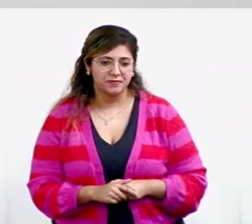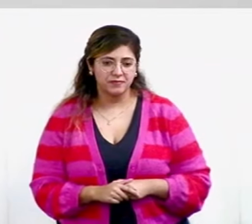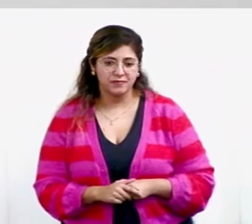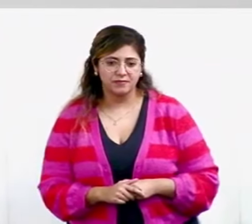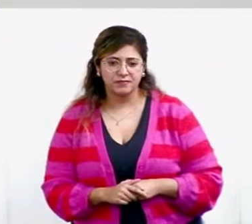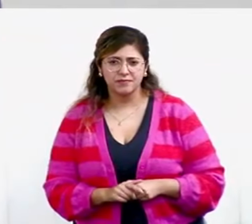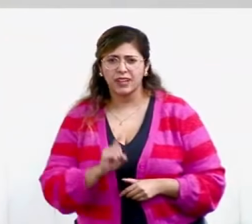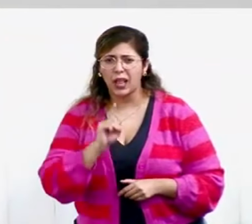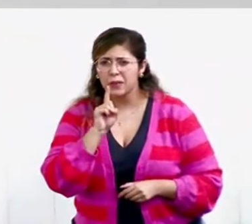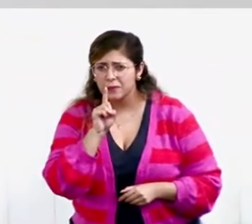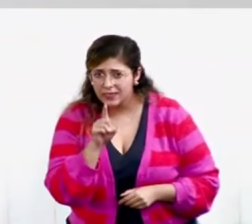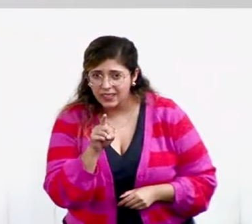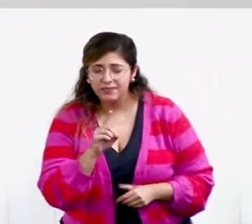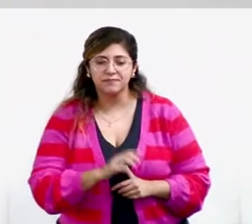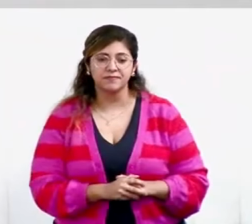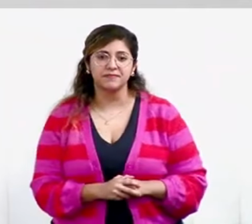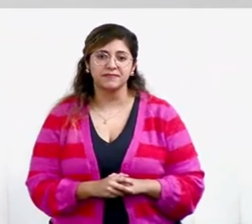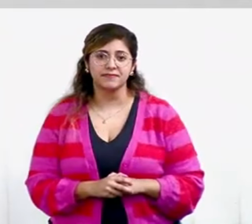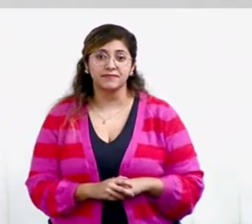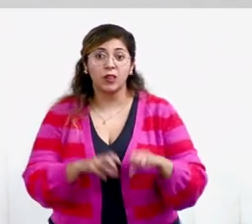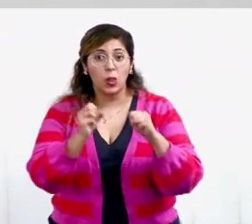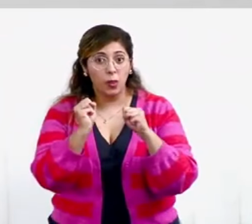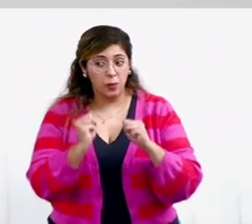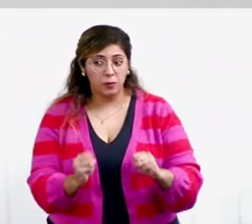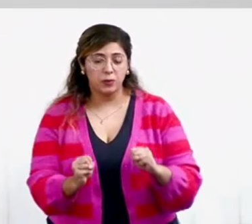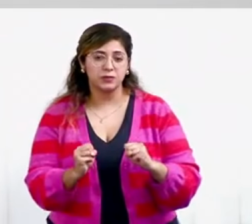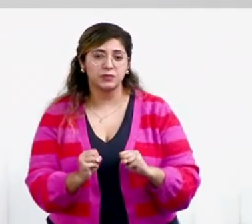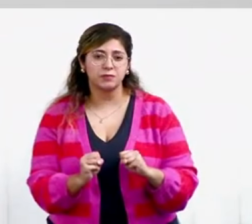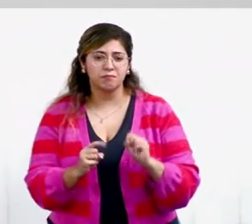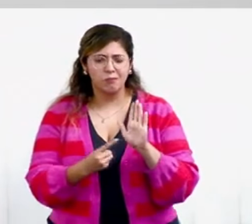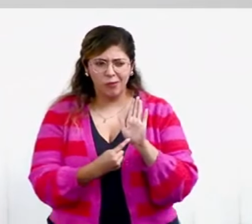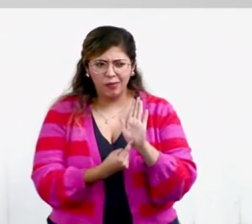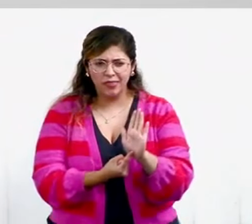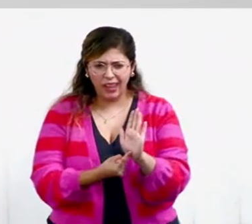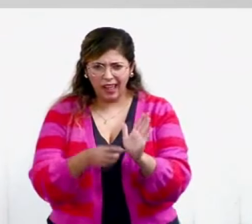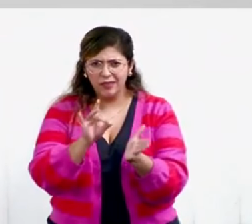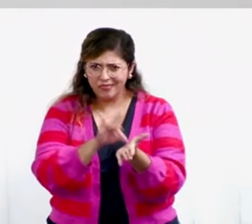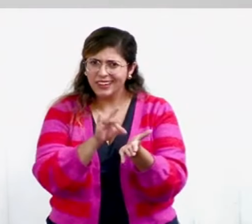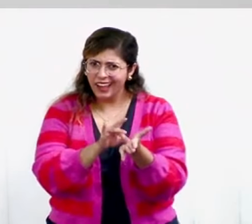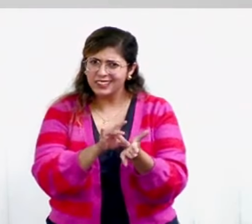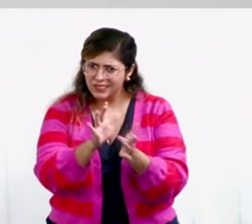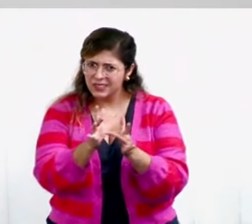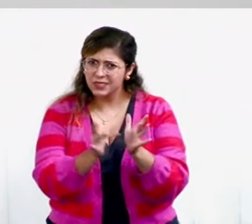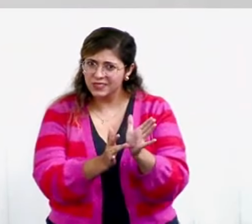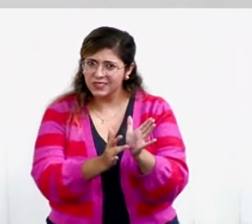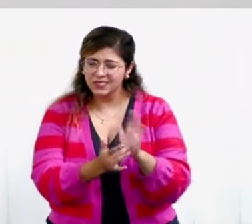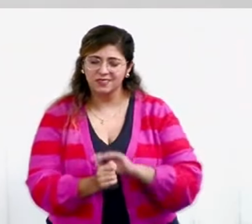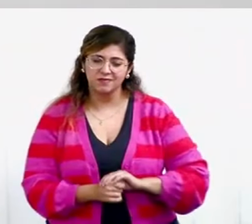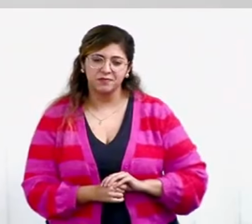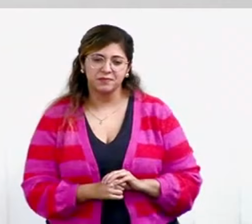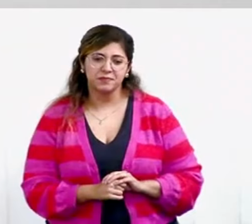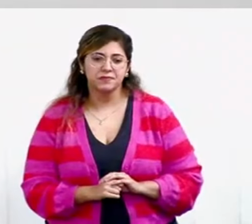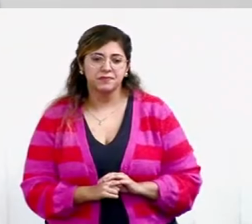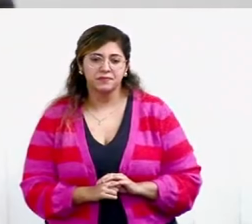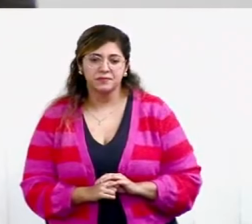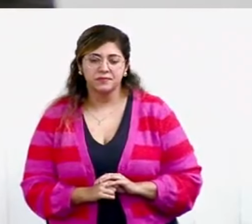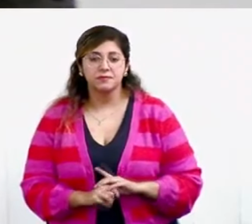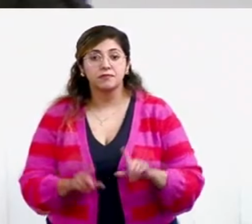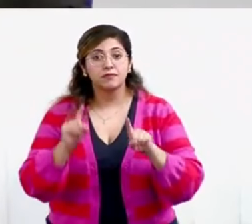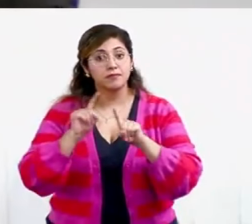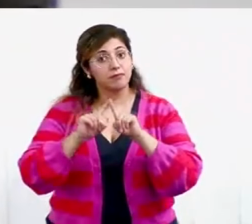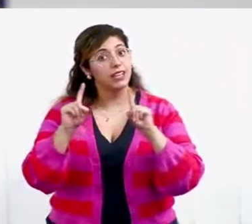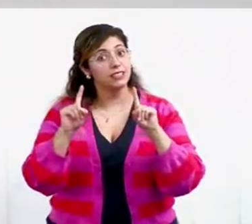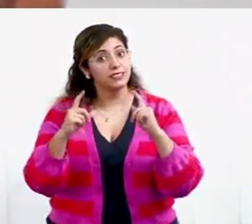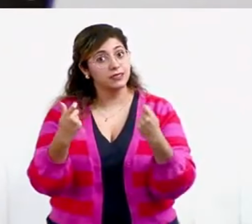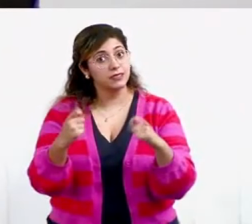E você pode mostrar a eles a verdade. Mas para isso você